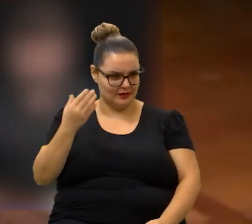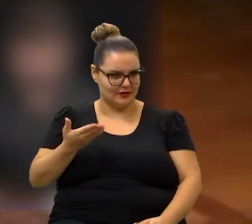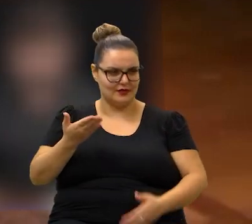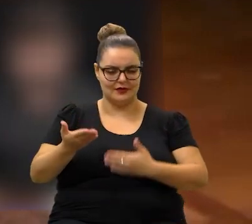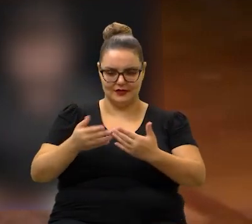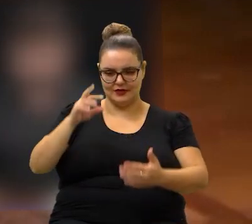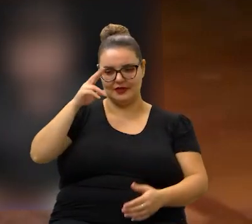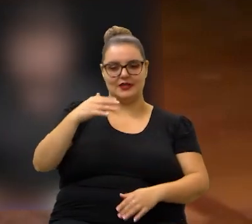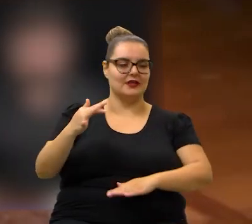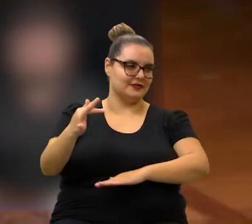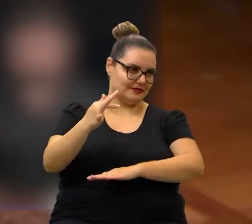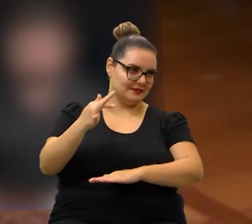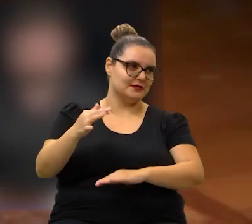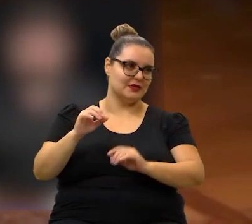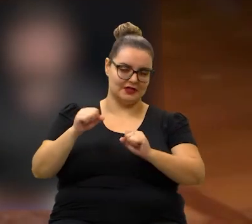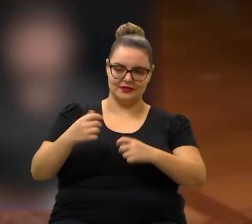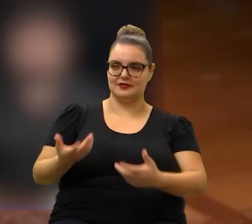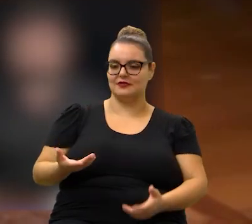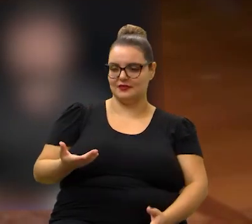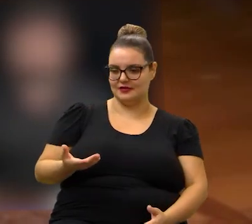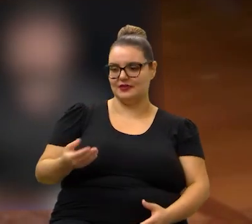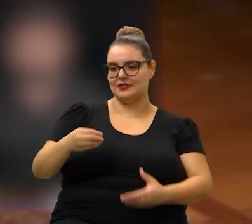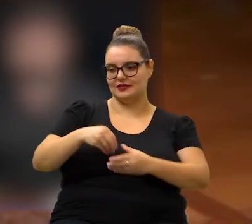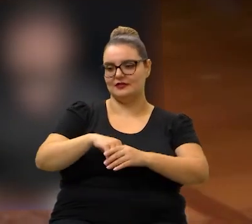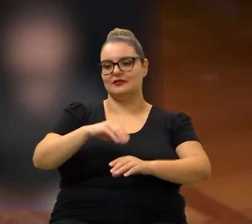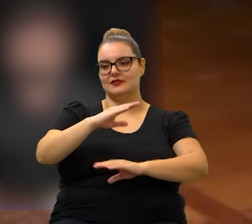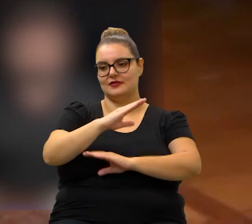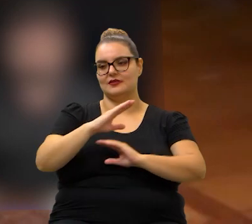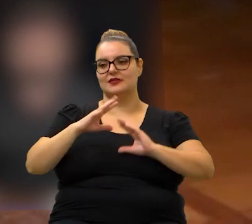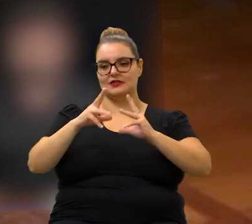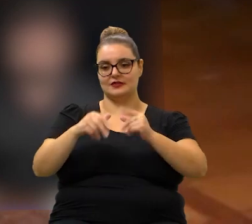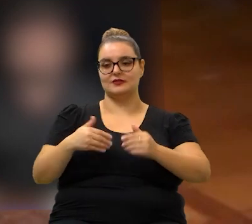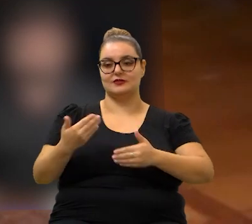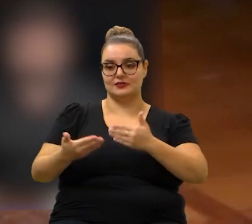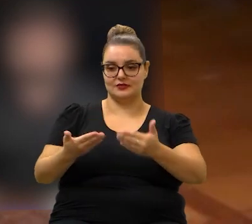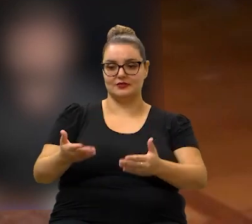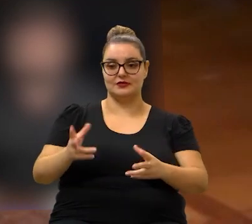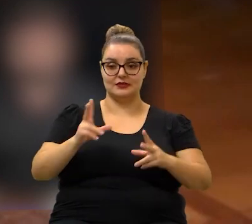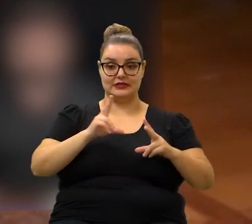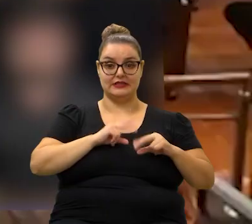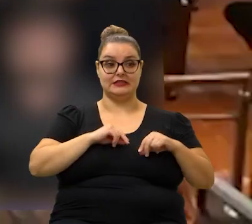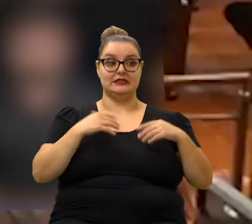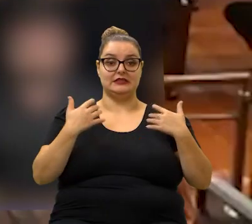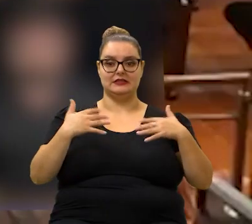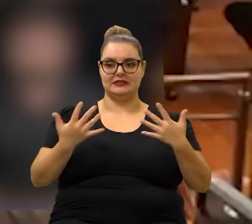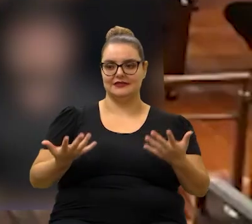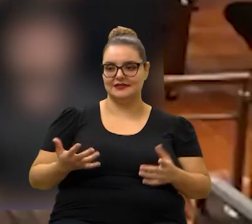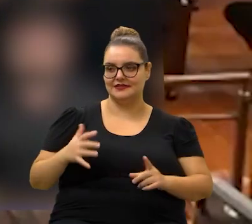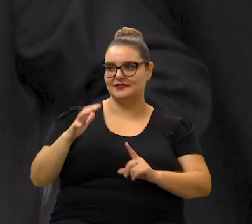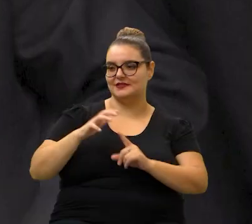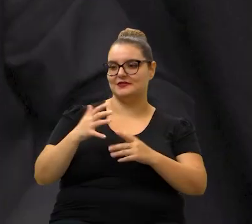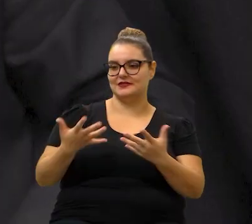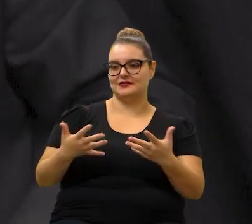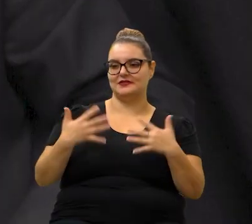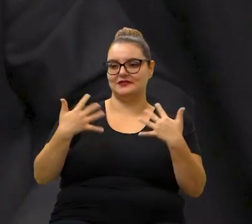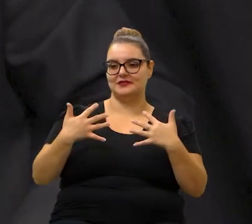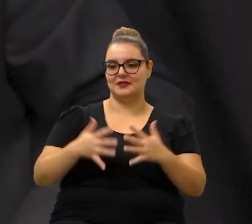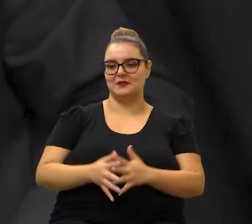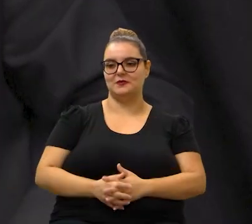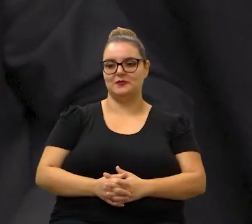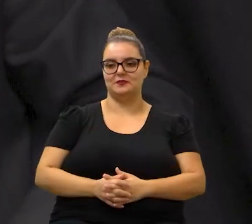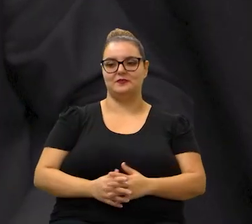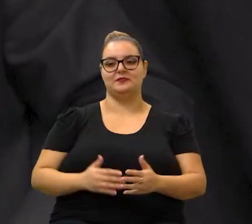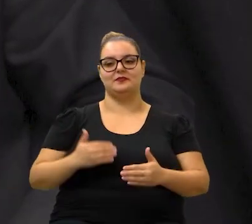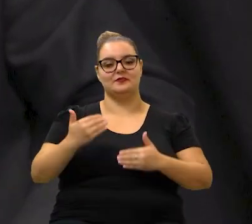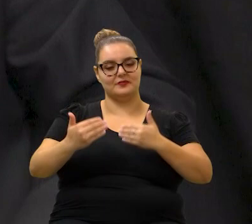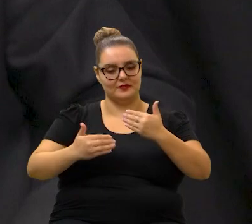seu tratament da formalidade dentro da câmara Então tudo isso foi nossa né tudo um impacto inicialmente mas a